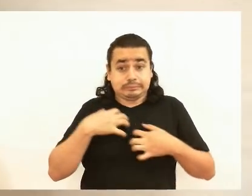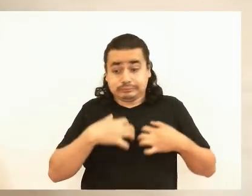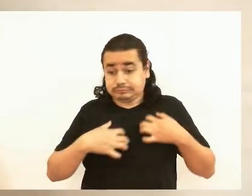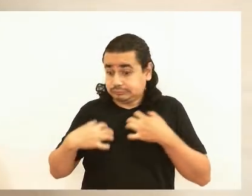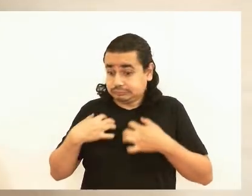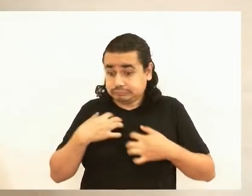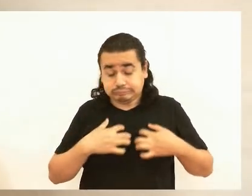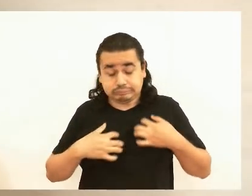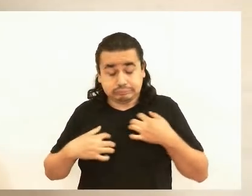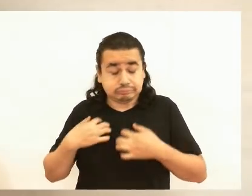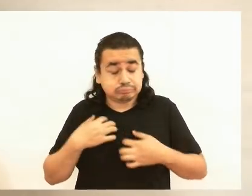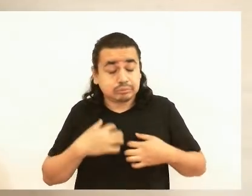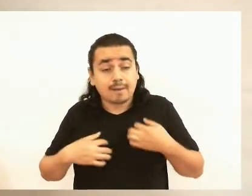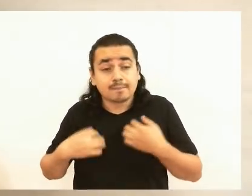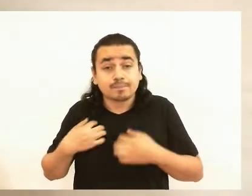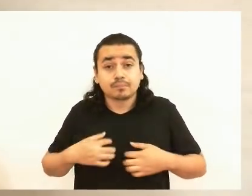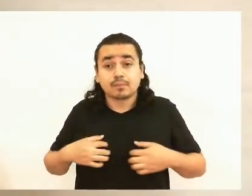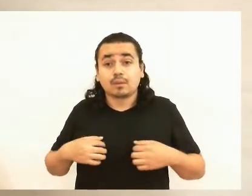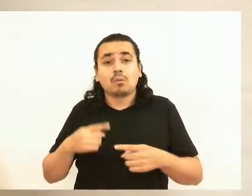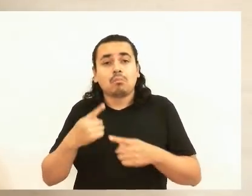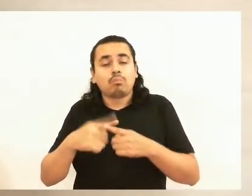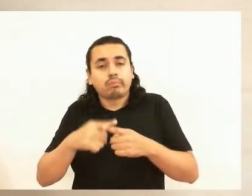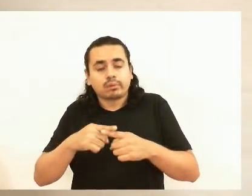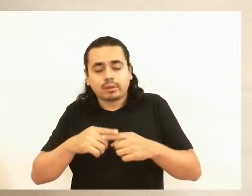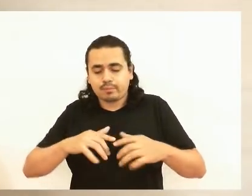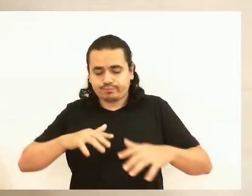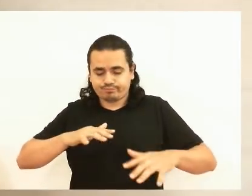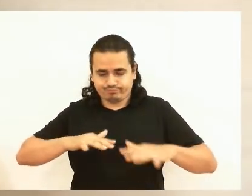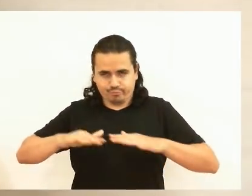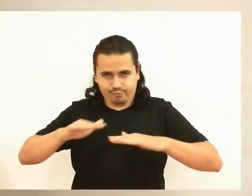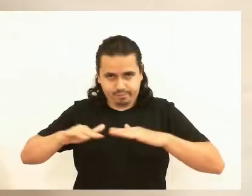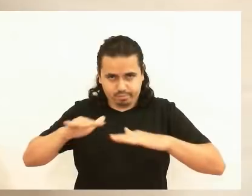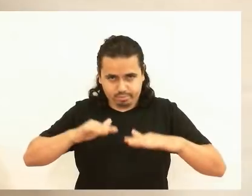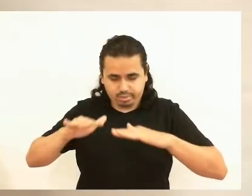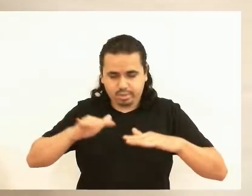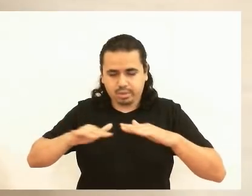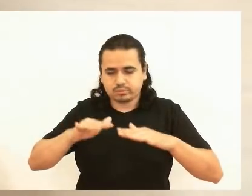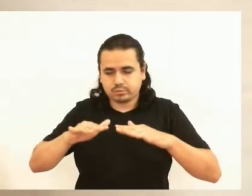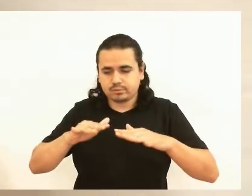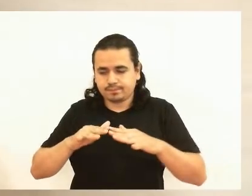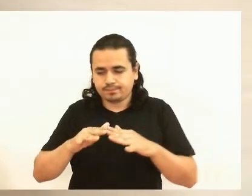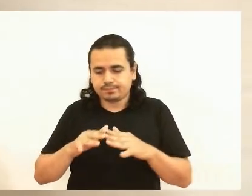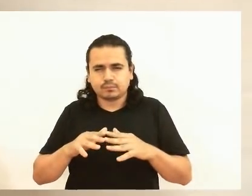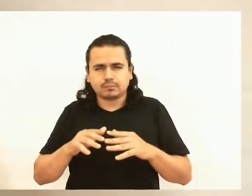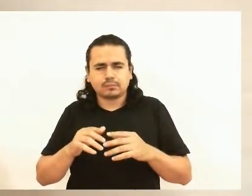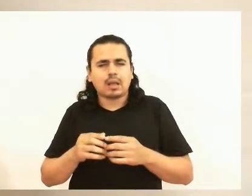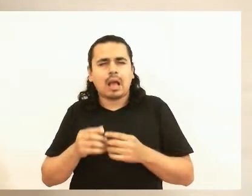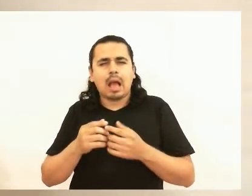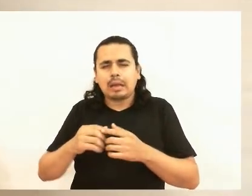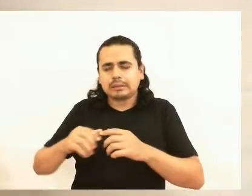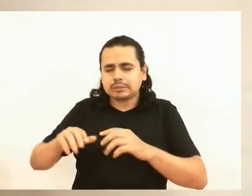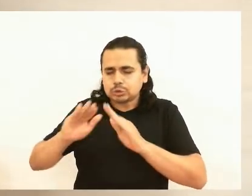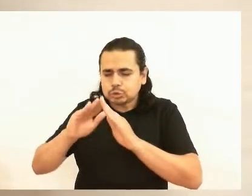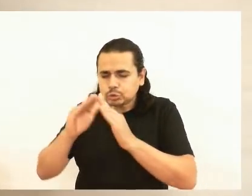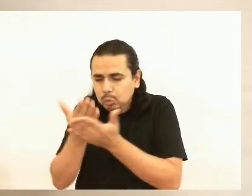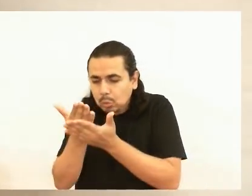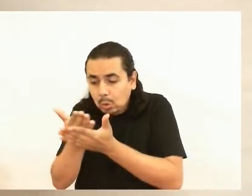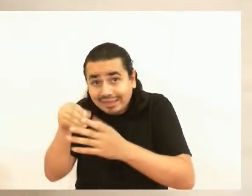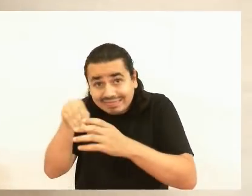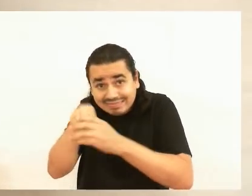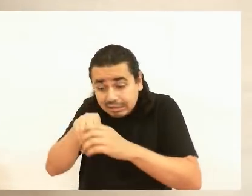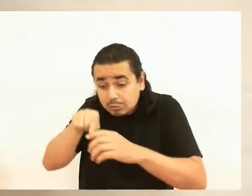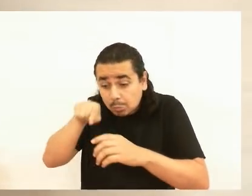desesperador porque o movimento em muitas realidades escolares na